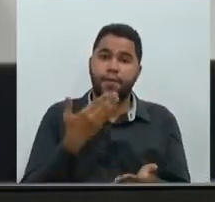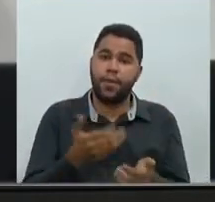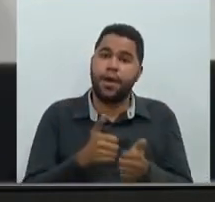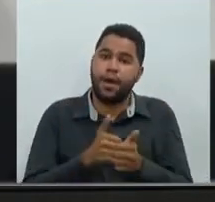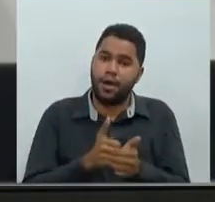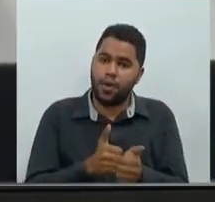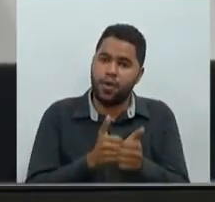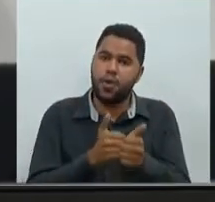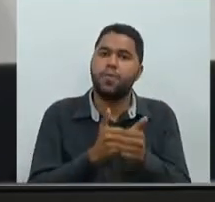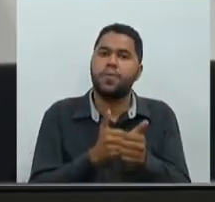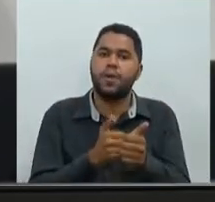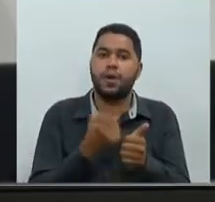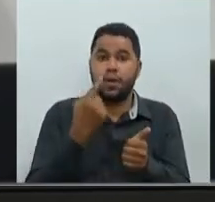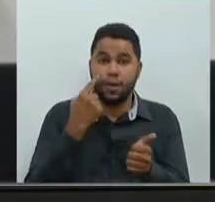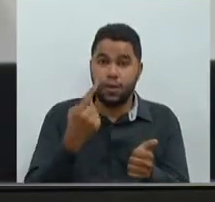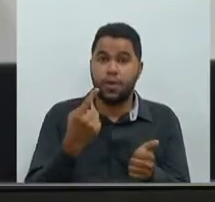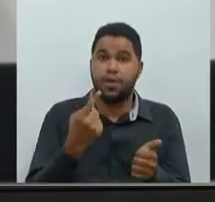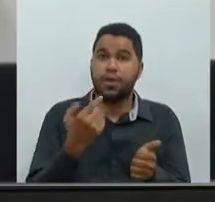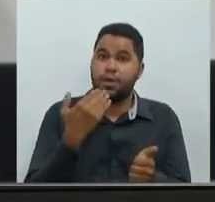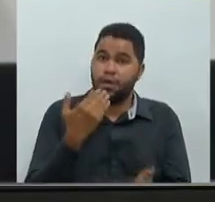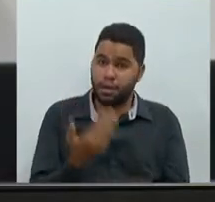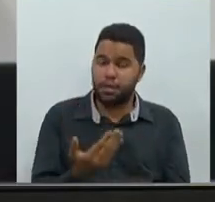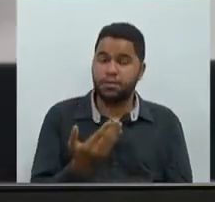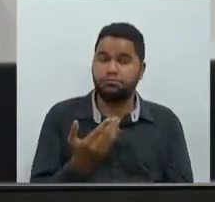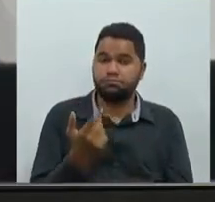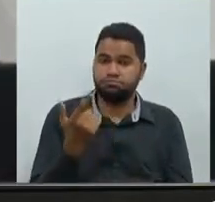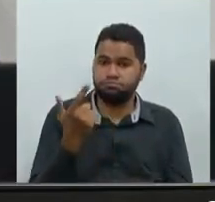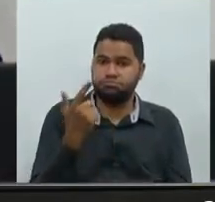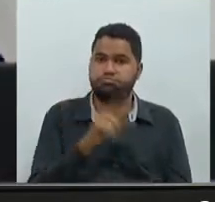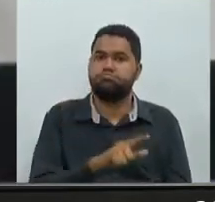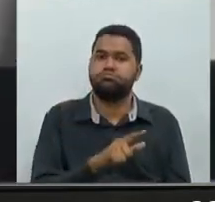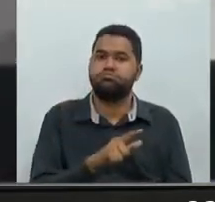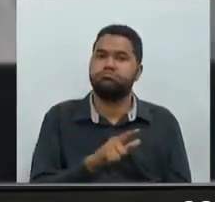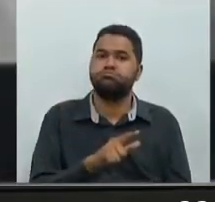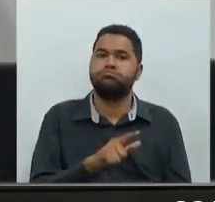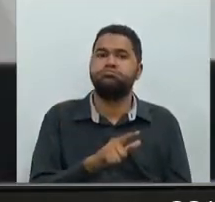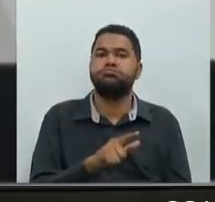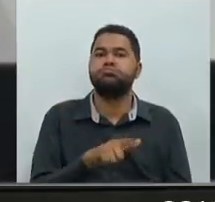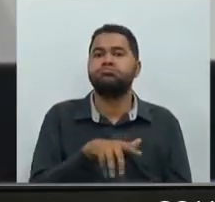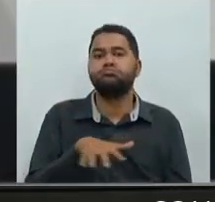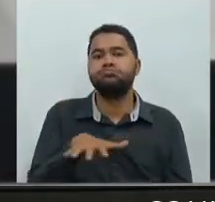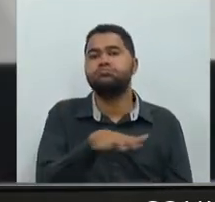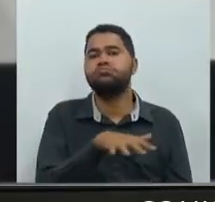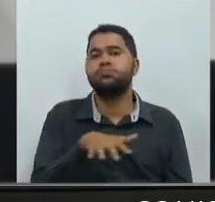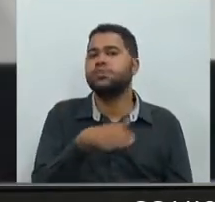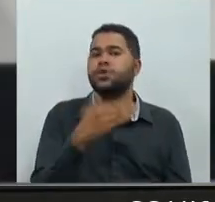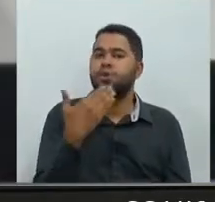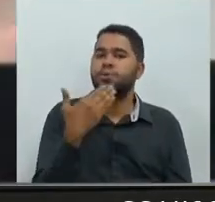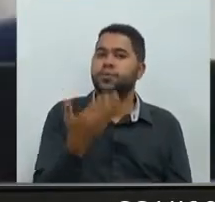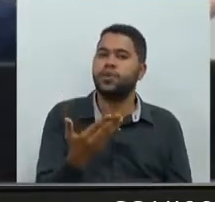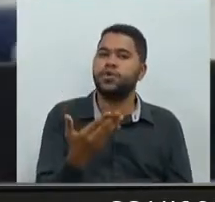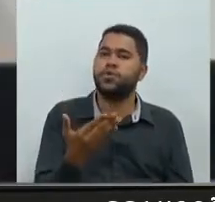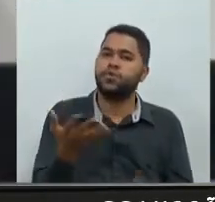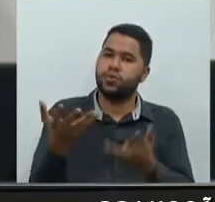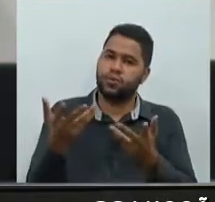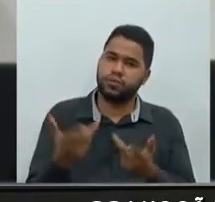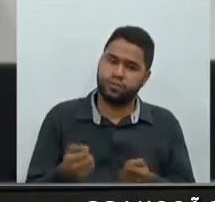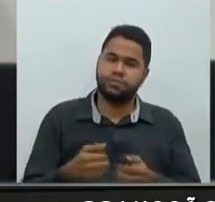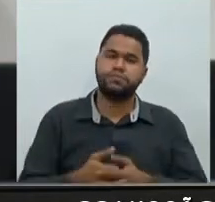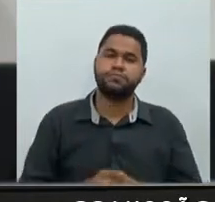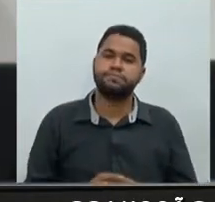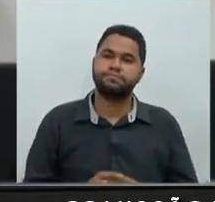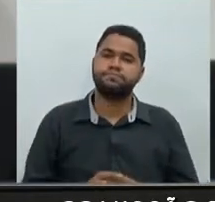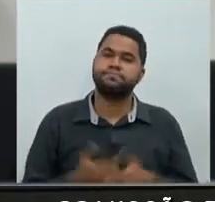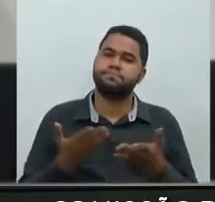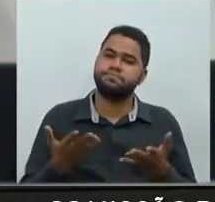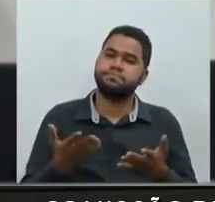acompanhar de perto para que esses requerimentos possam ter aí grande parte deles, os pedidos aqui atendidos. Então, fica